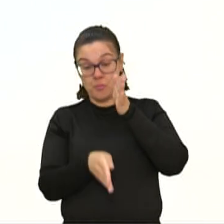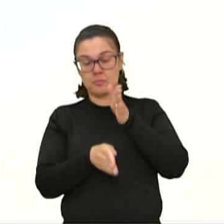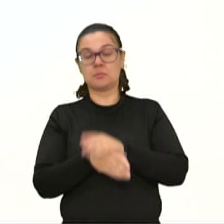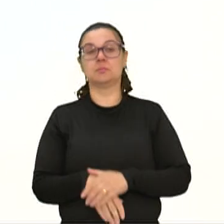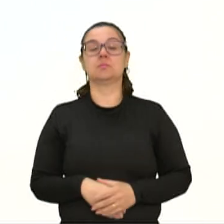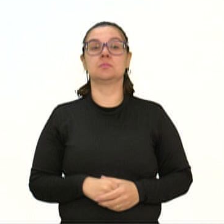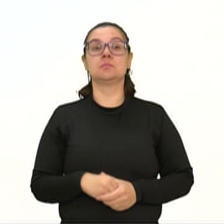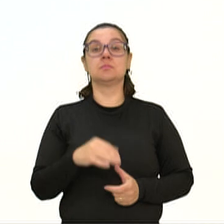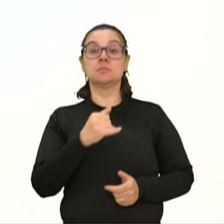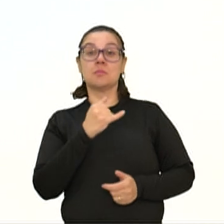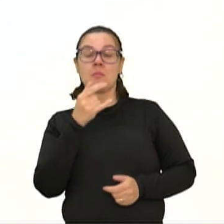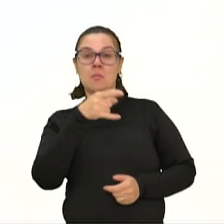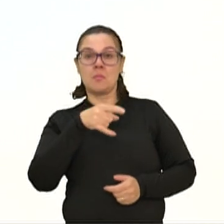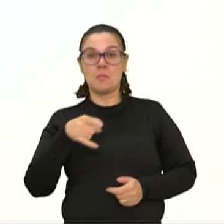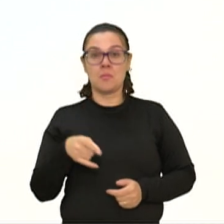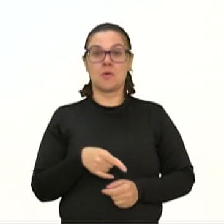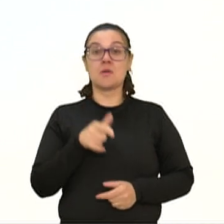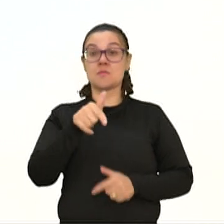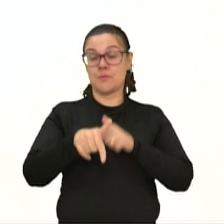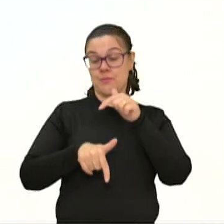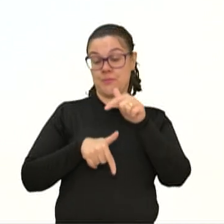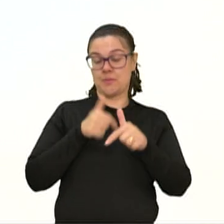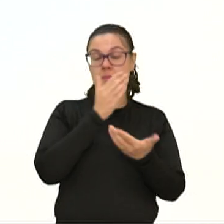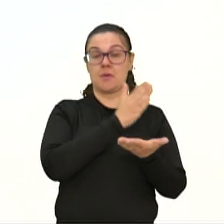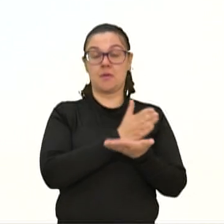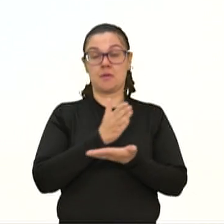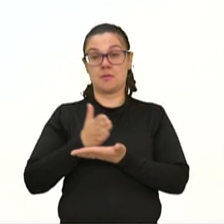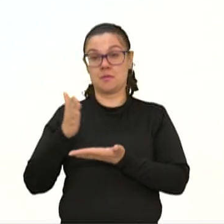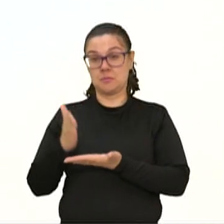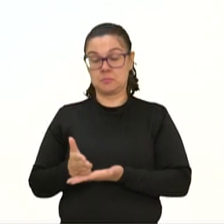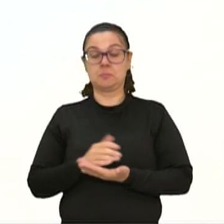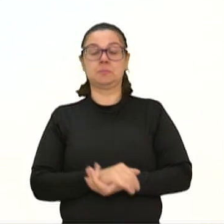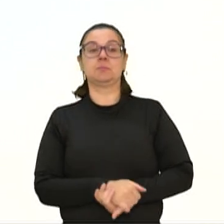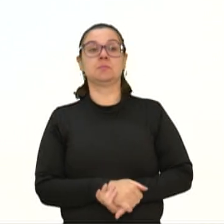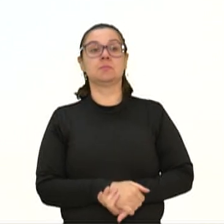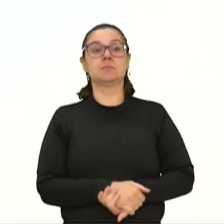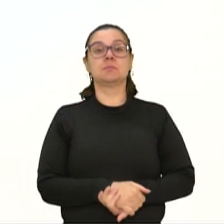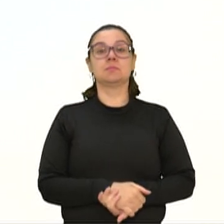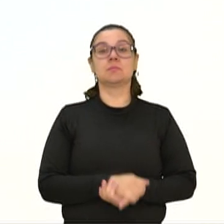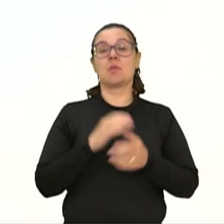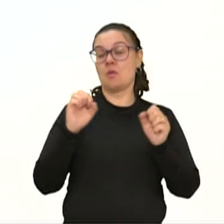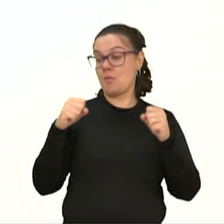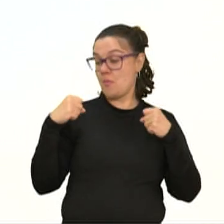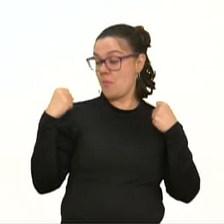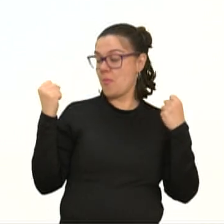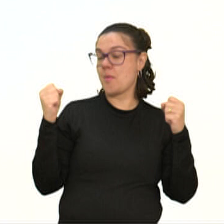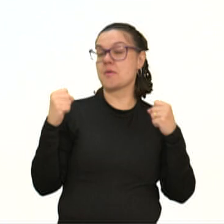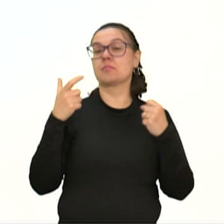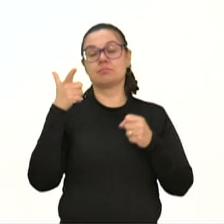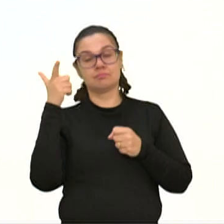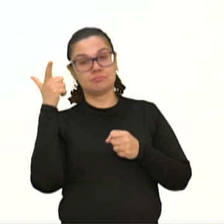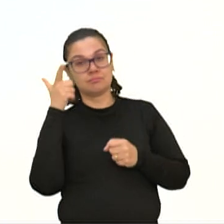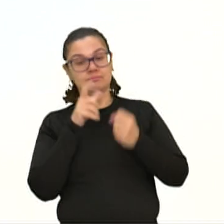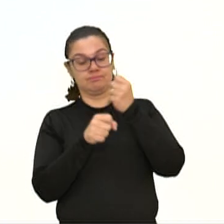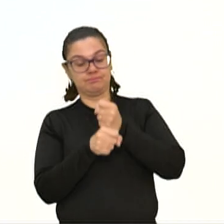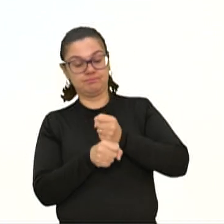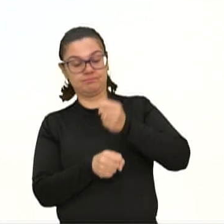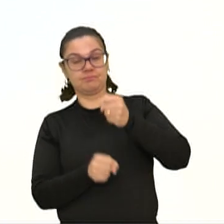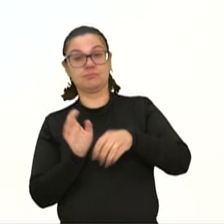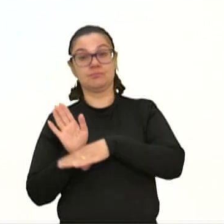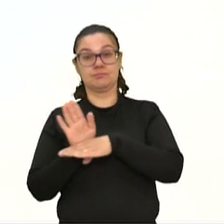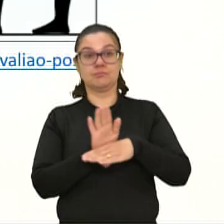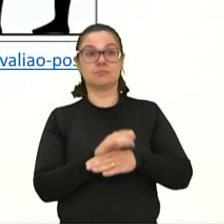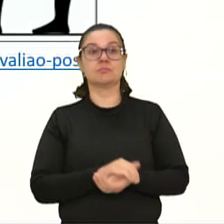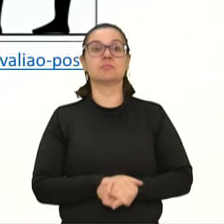é importante porque muitas vezes no seu trabalho lá que você vai fazer, com exercícios também pode te